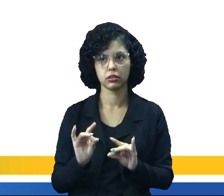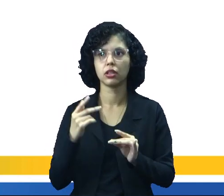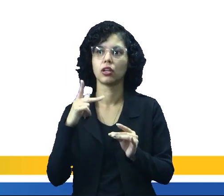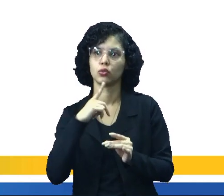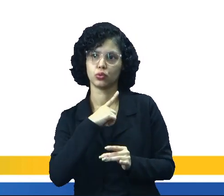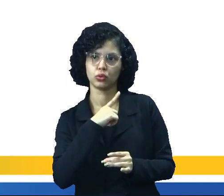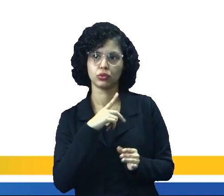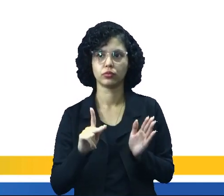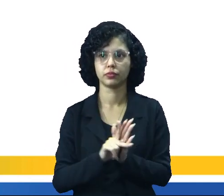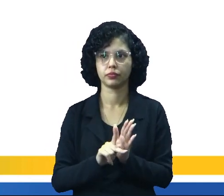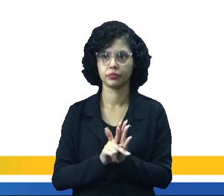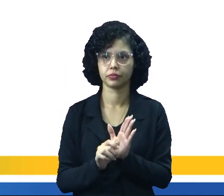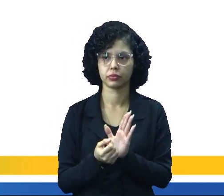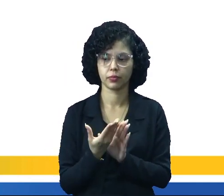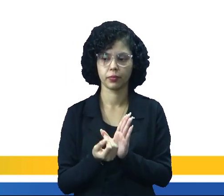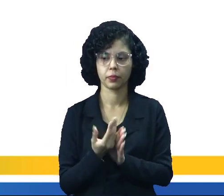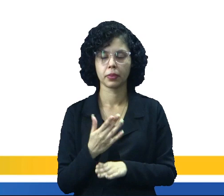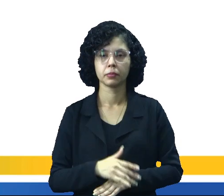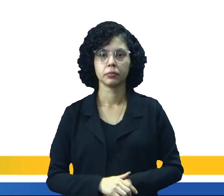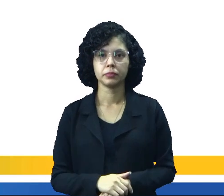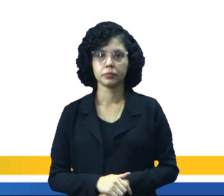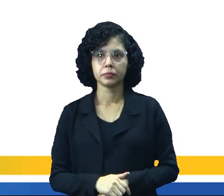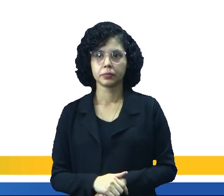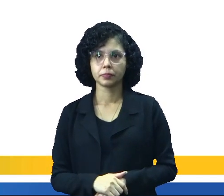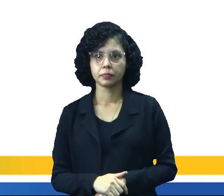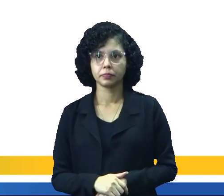também de produção, né?